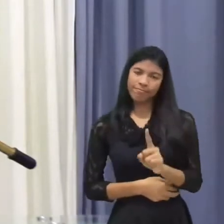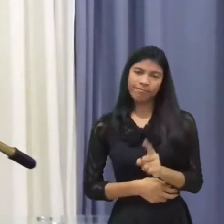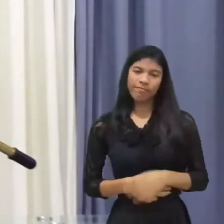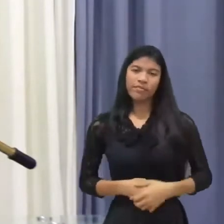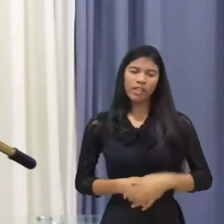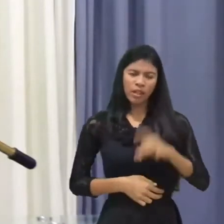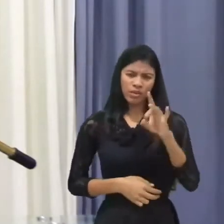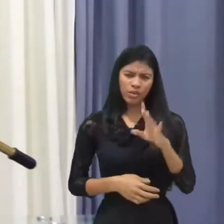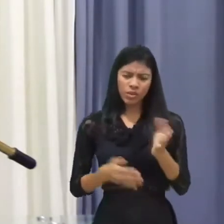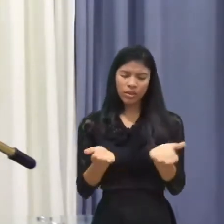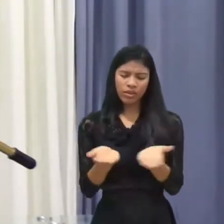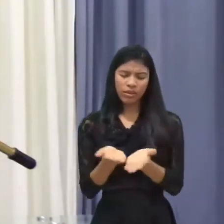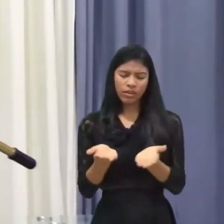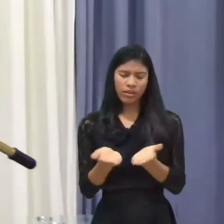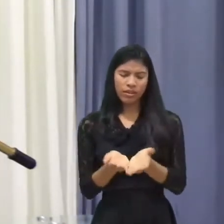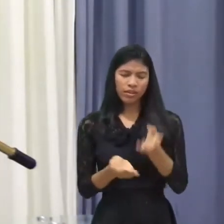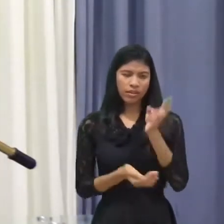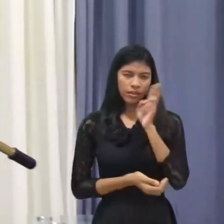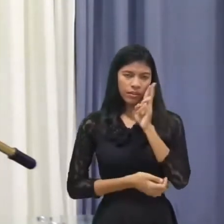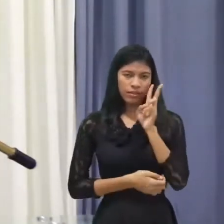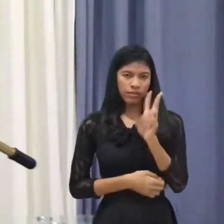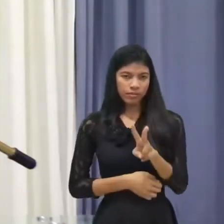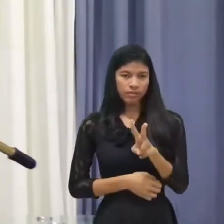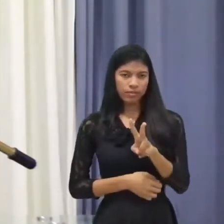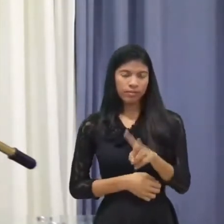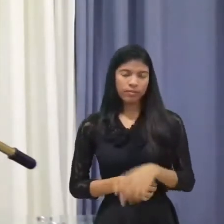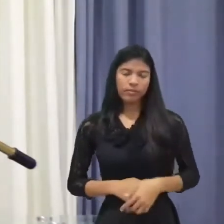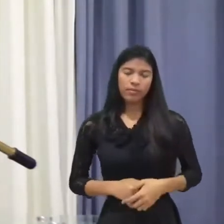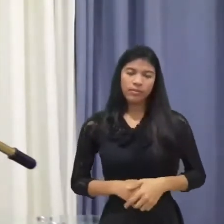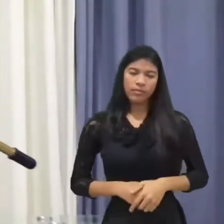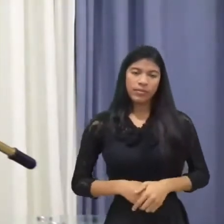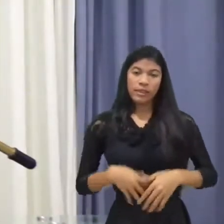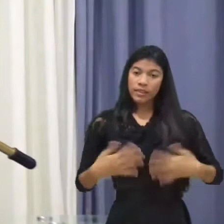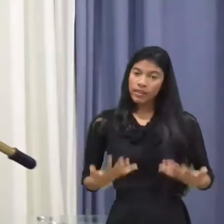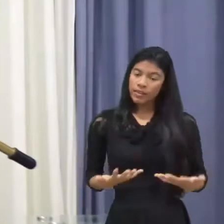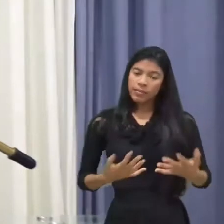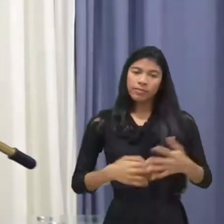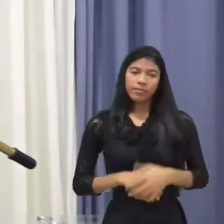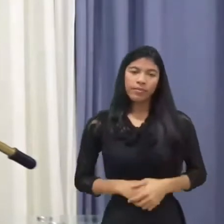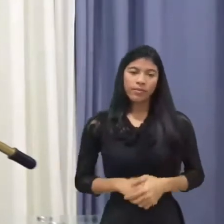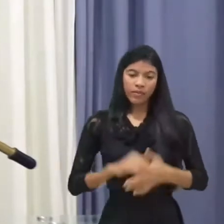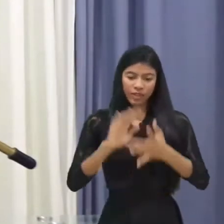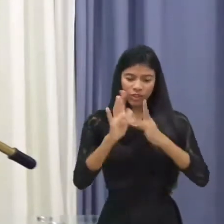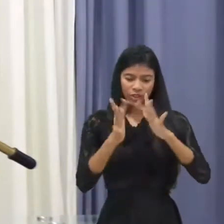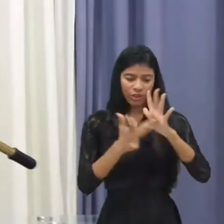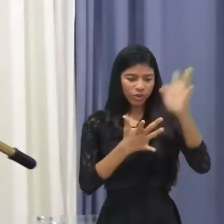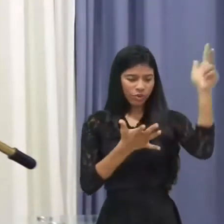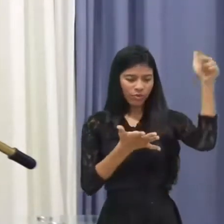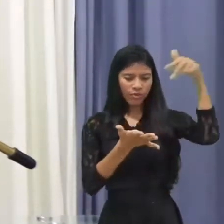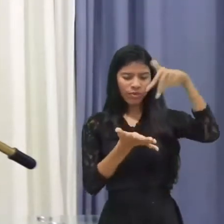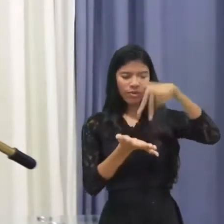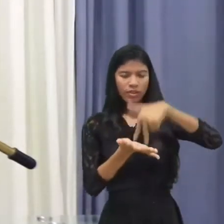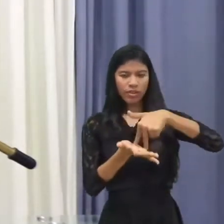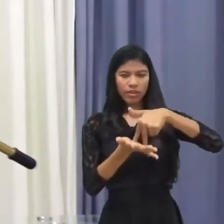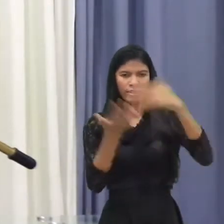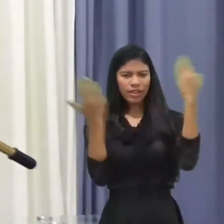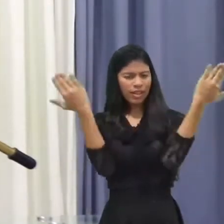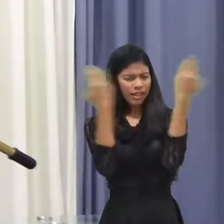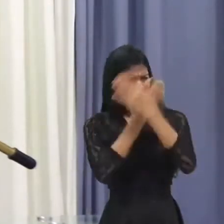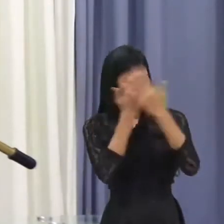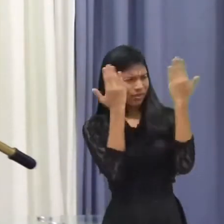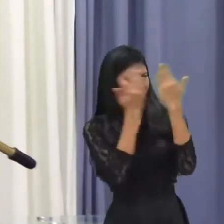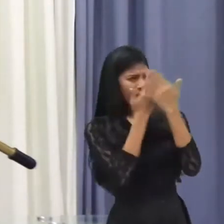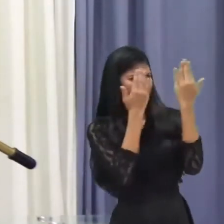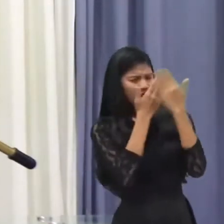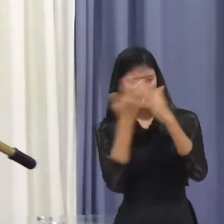a igreja o viu, louvado seja o Senhor. E quando ele voltar, será invisível para o